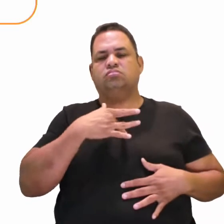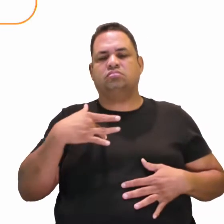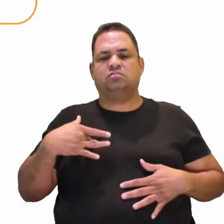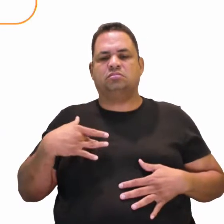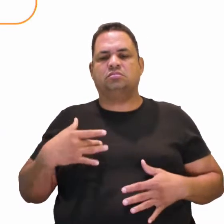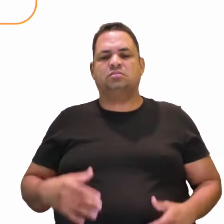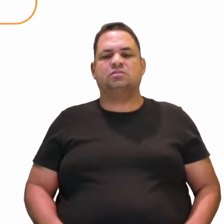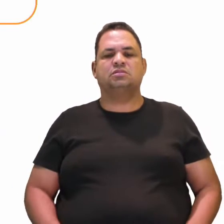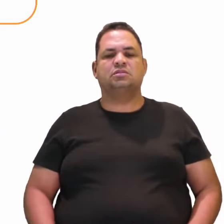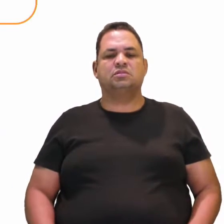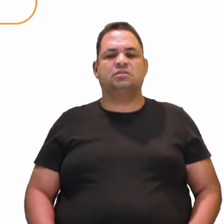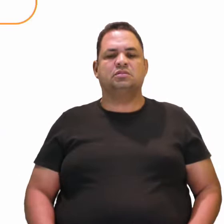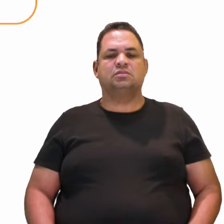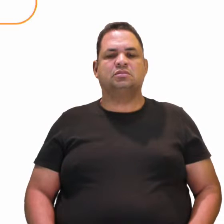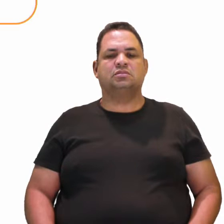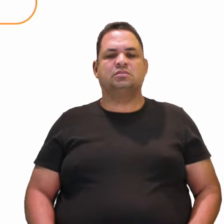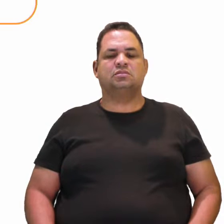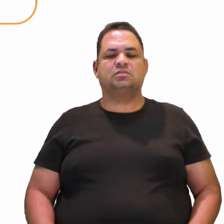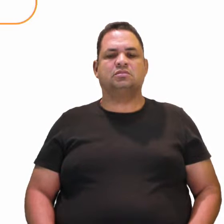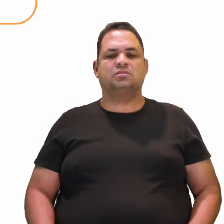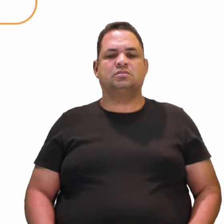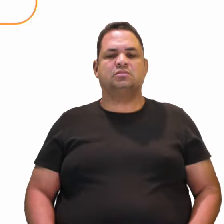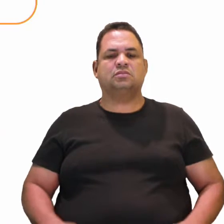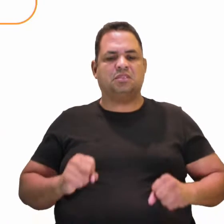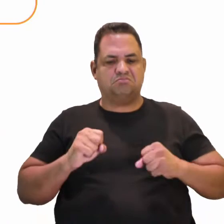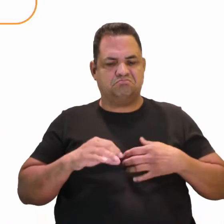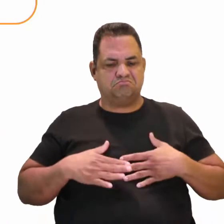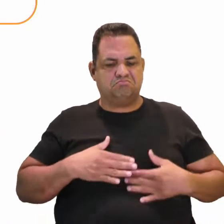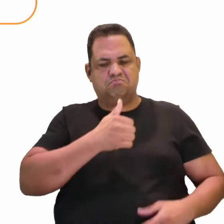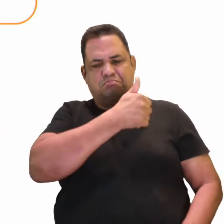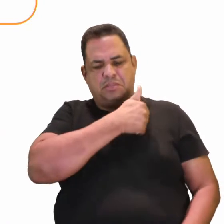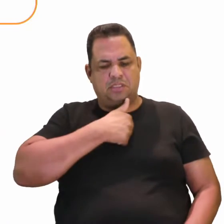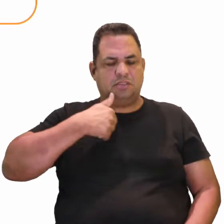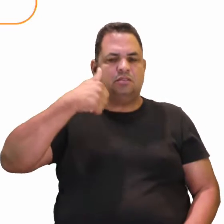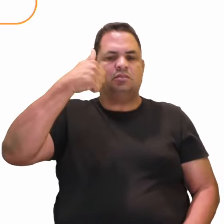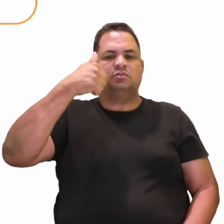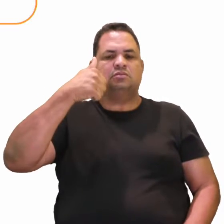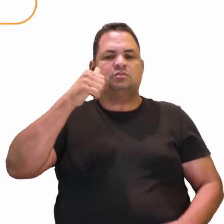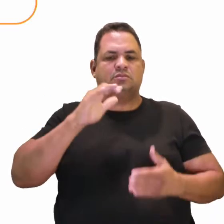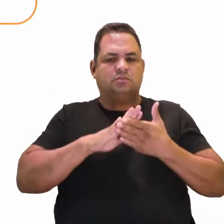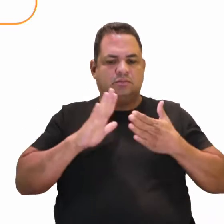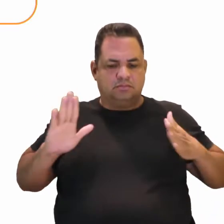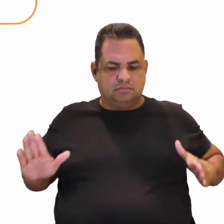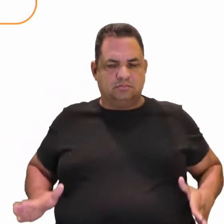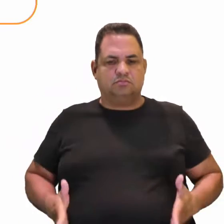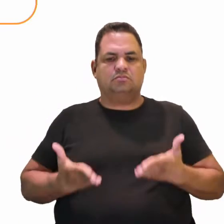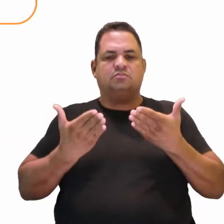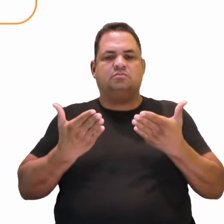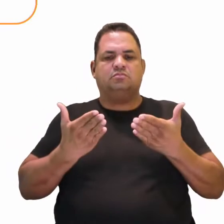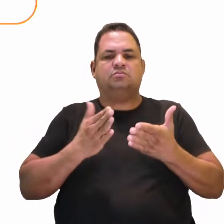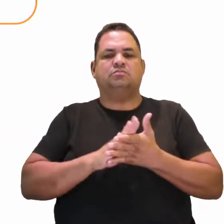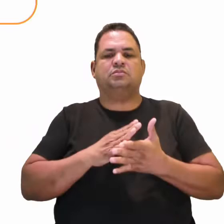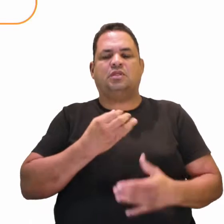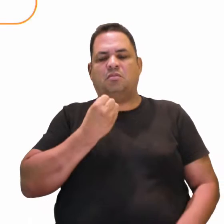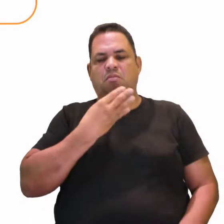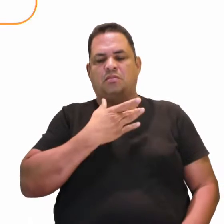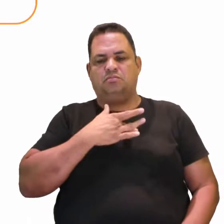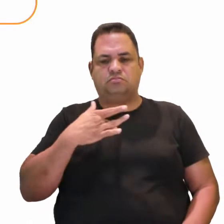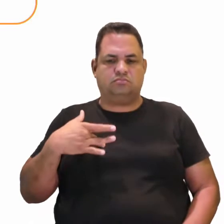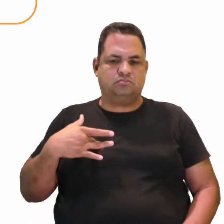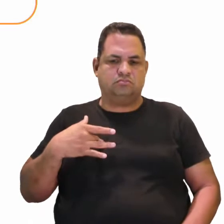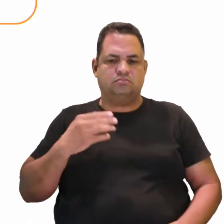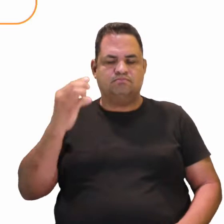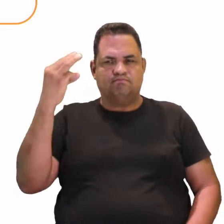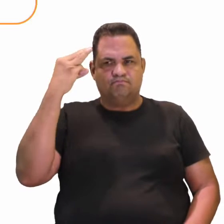o quê? A questão do boost é impulsionar, dá esse impulso no seu bem-estar e